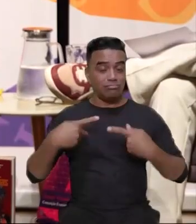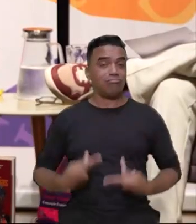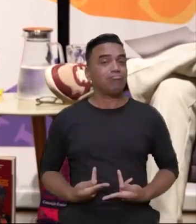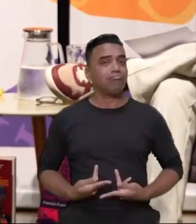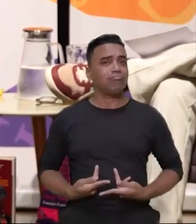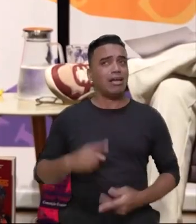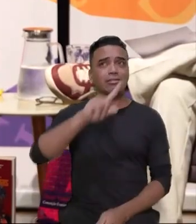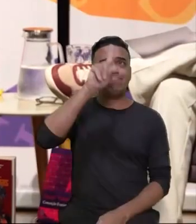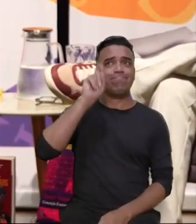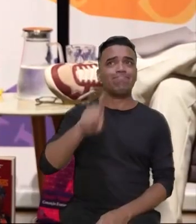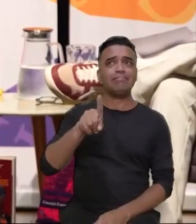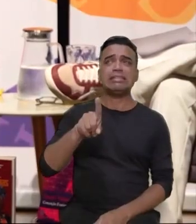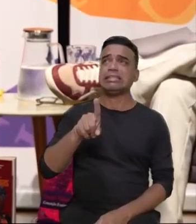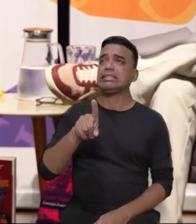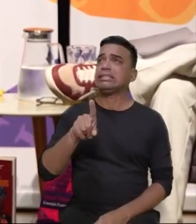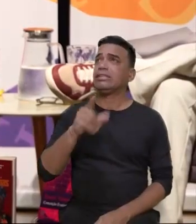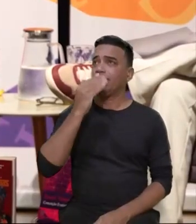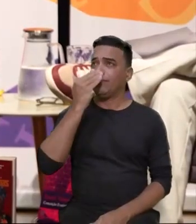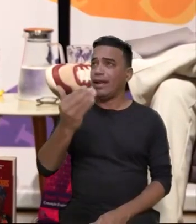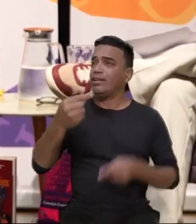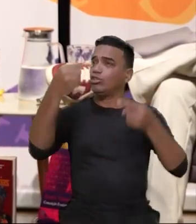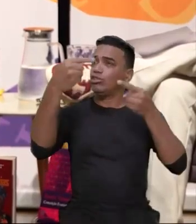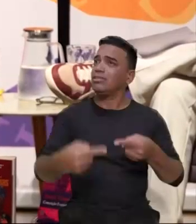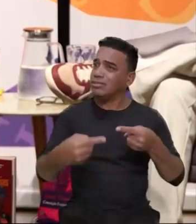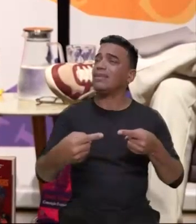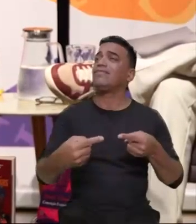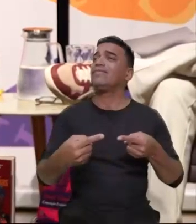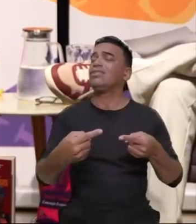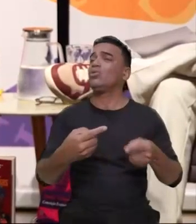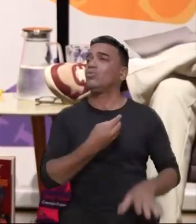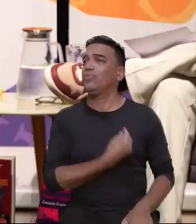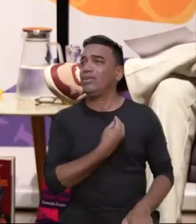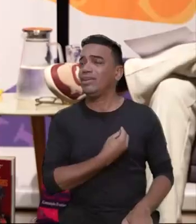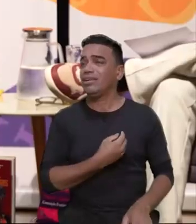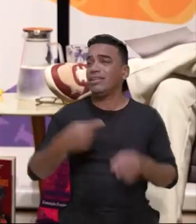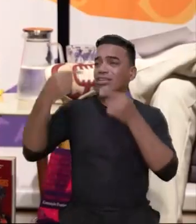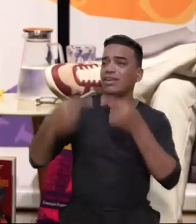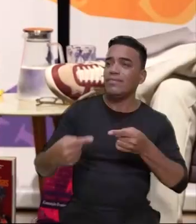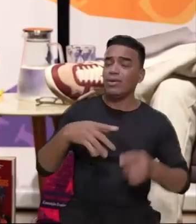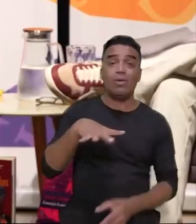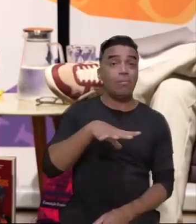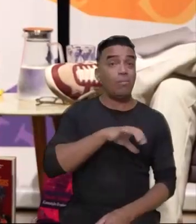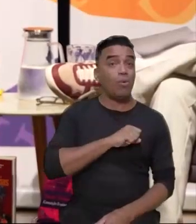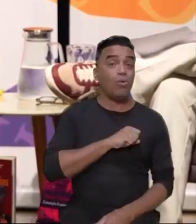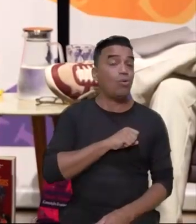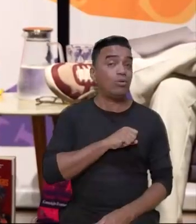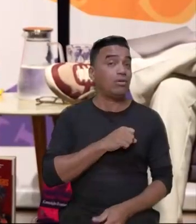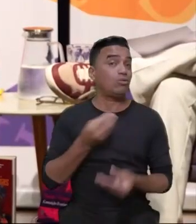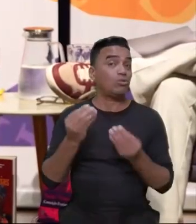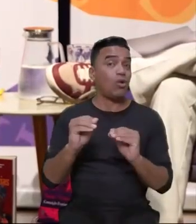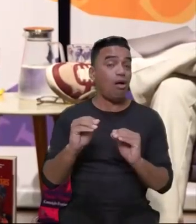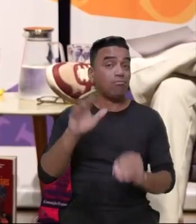Essa indagação diante da vida, diante do amor, que não nos coloca, né? Não nos coloca,